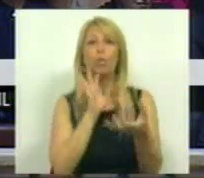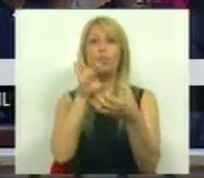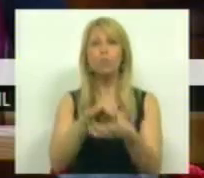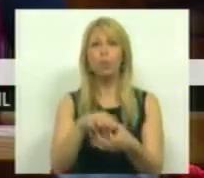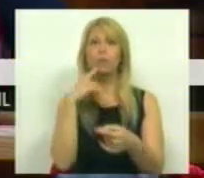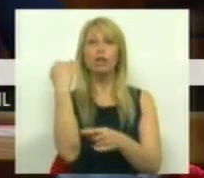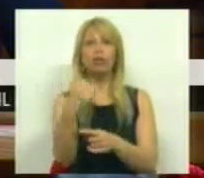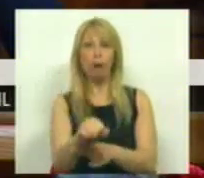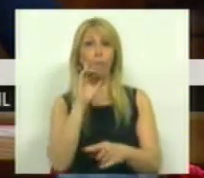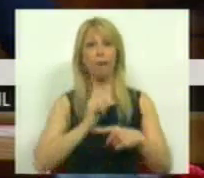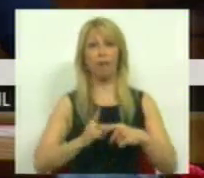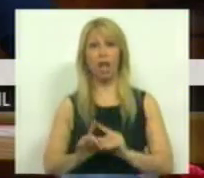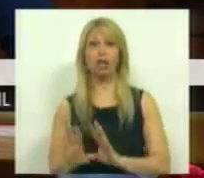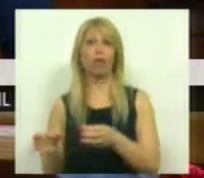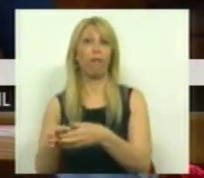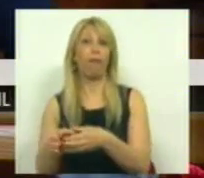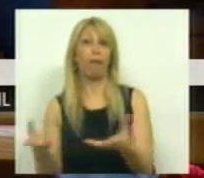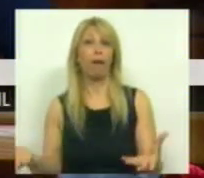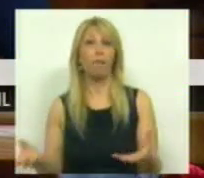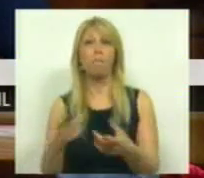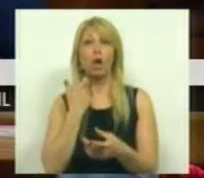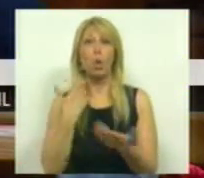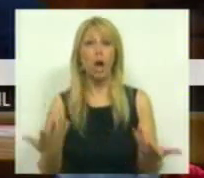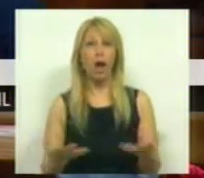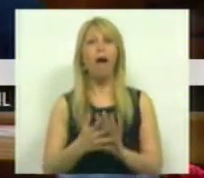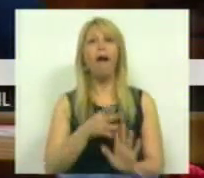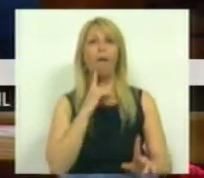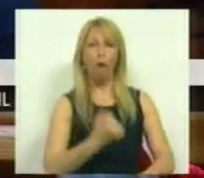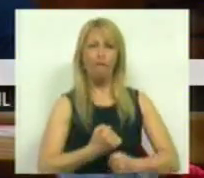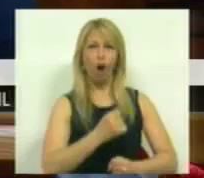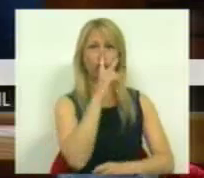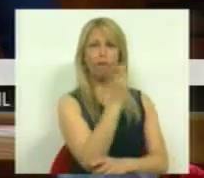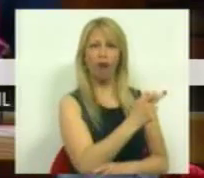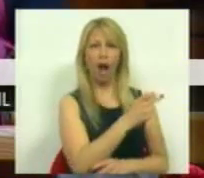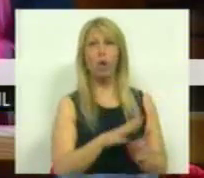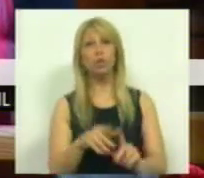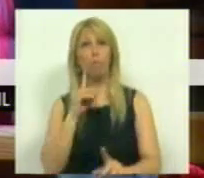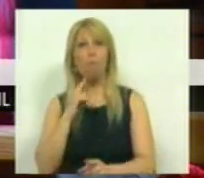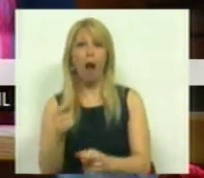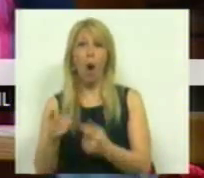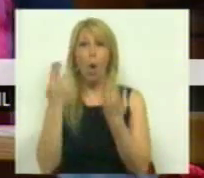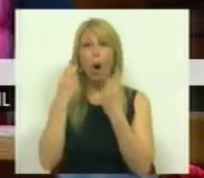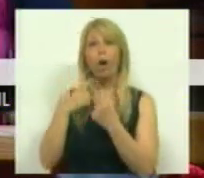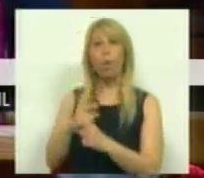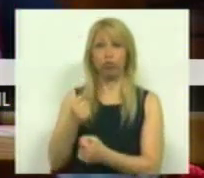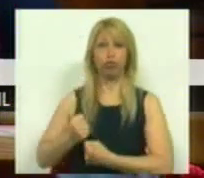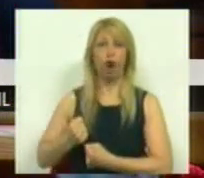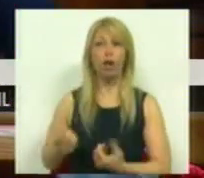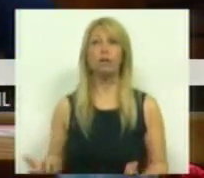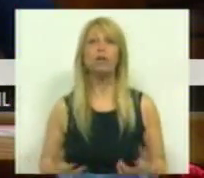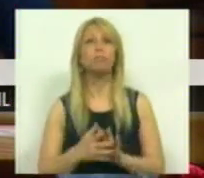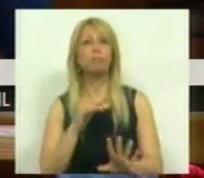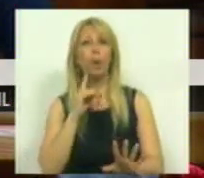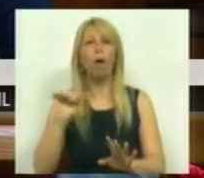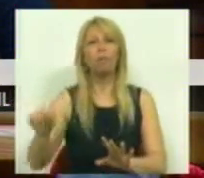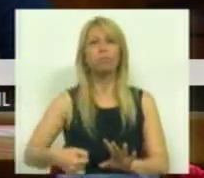minoria, que é fraca com os fortes e cruel com os fracos, de costas voltadas para a sociedade,